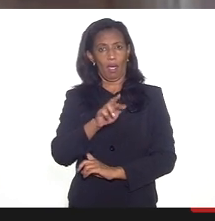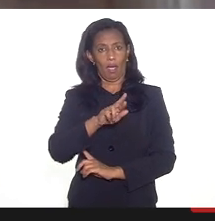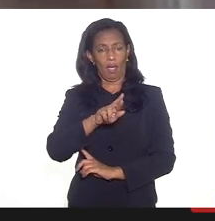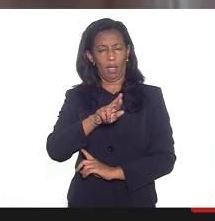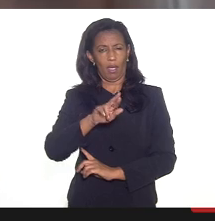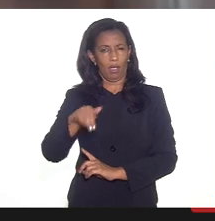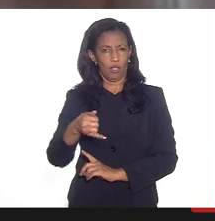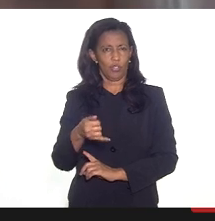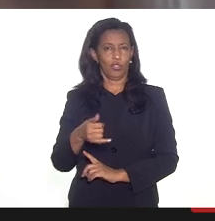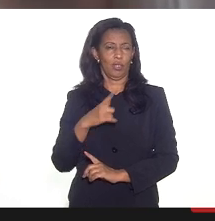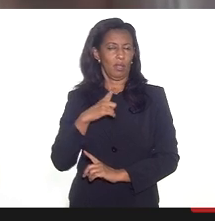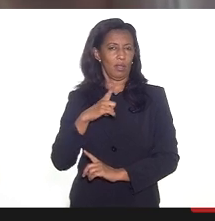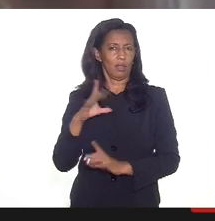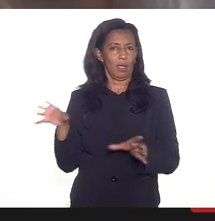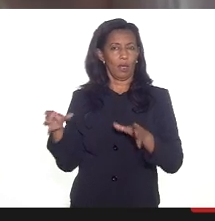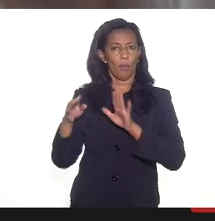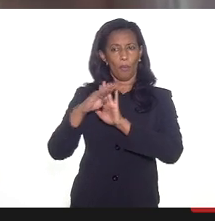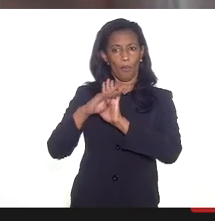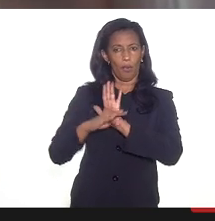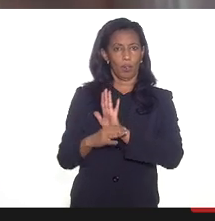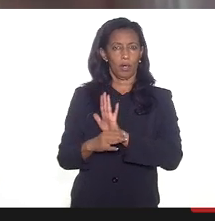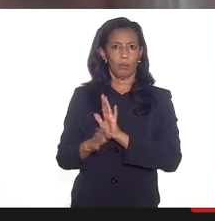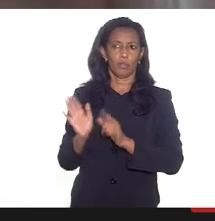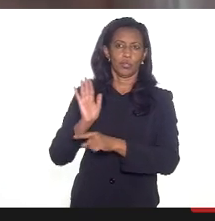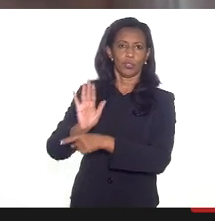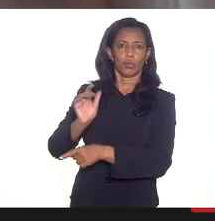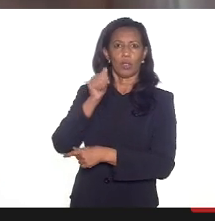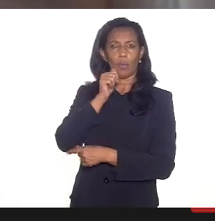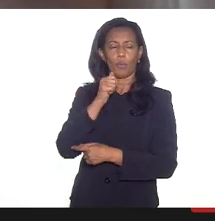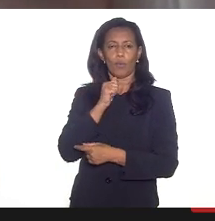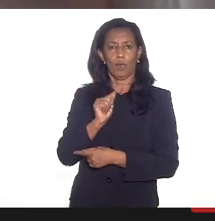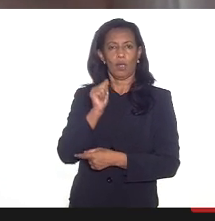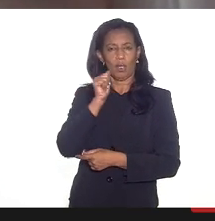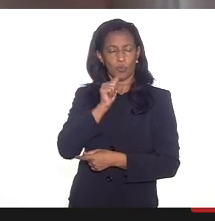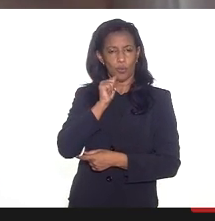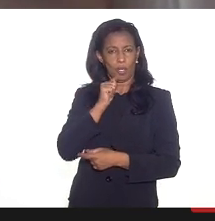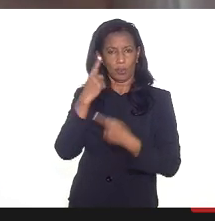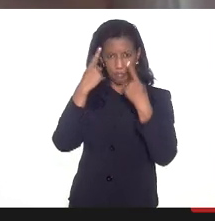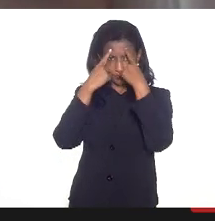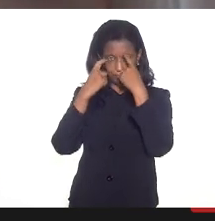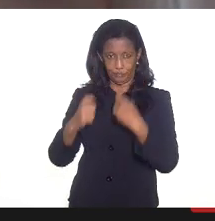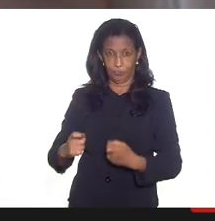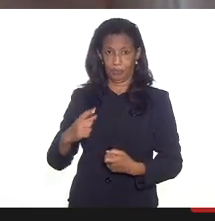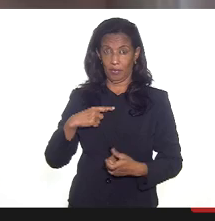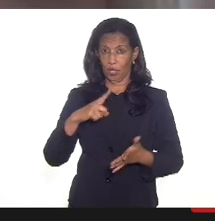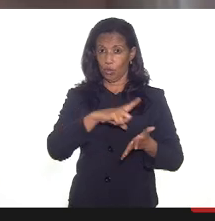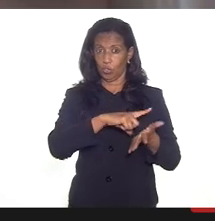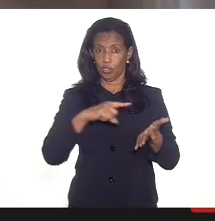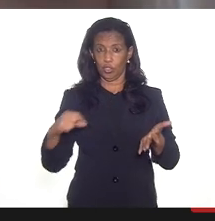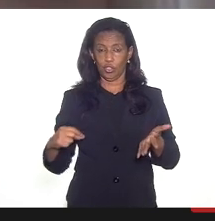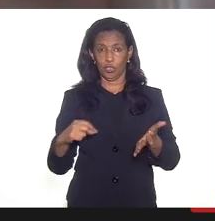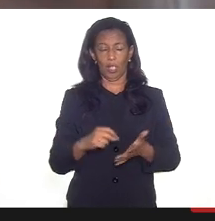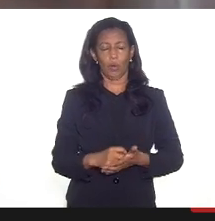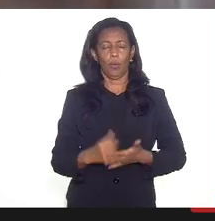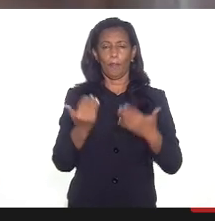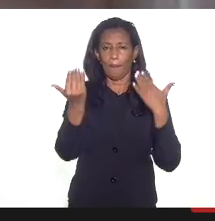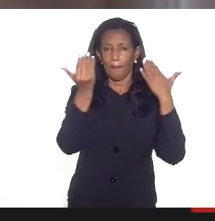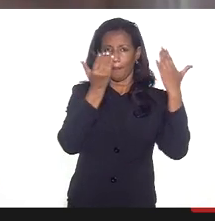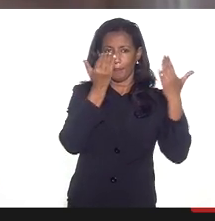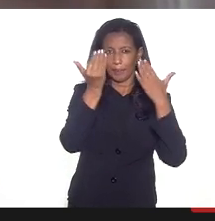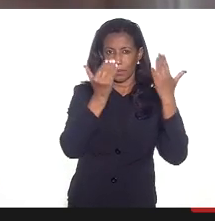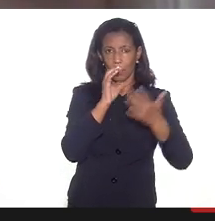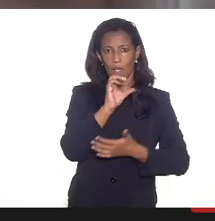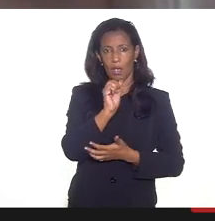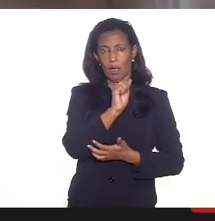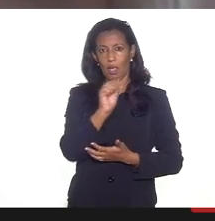programas de assistência a essas mulheres que sofrem violência, e eu destaco aqui o atendimento psicossocial da